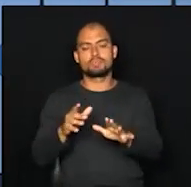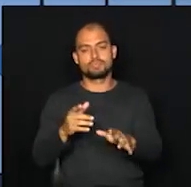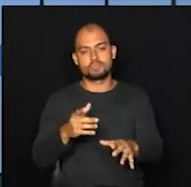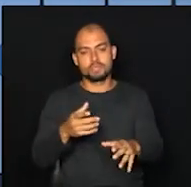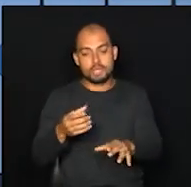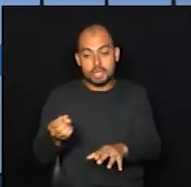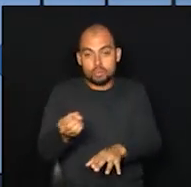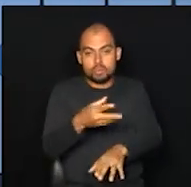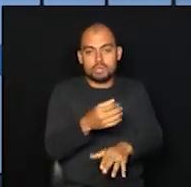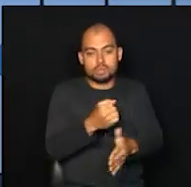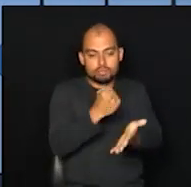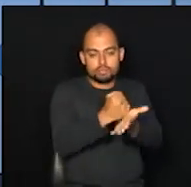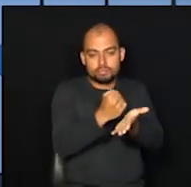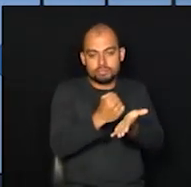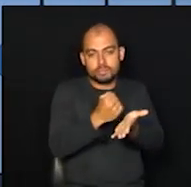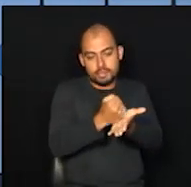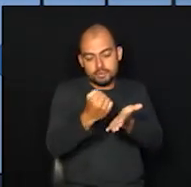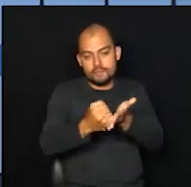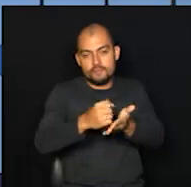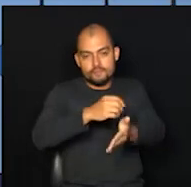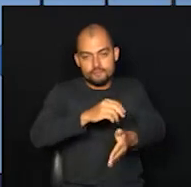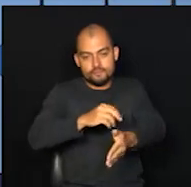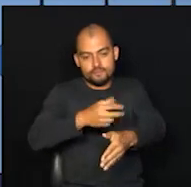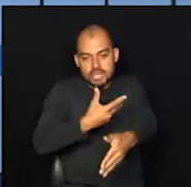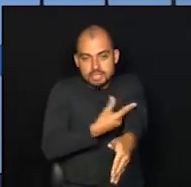da carteirinha de outras vacinas,